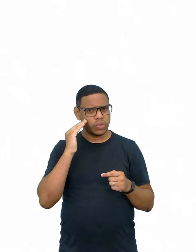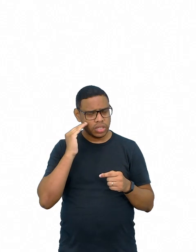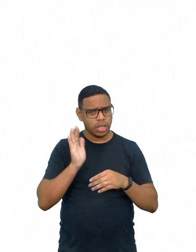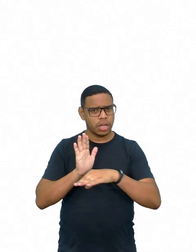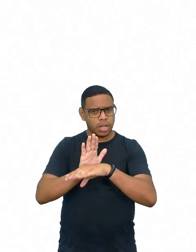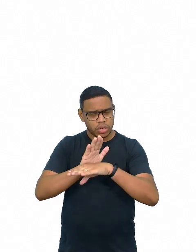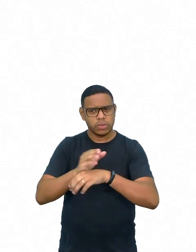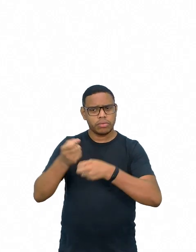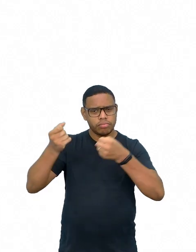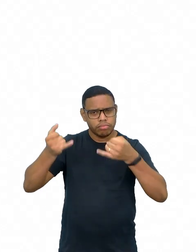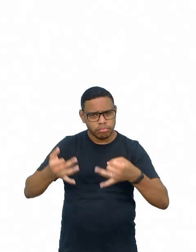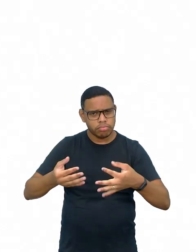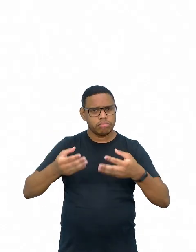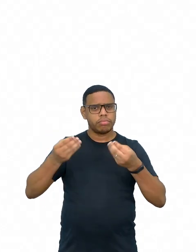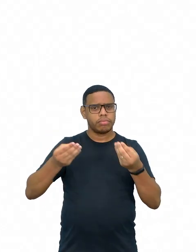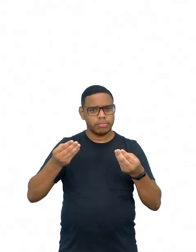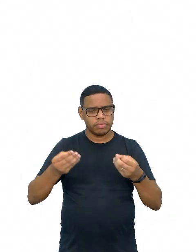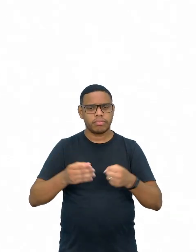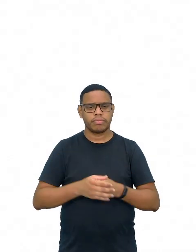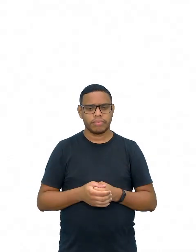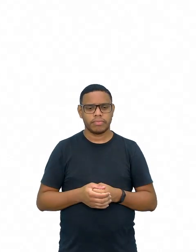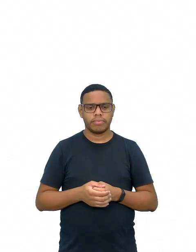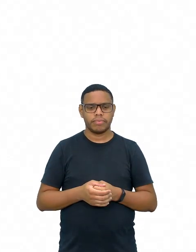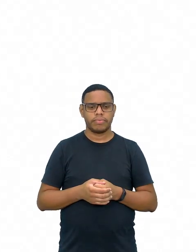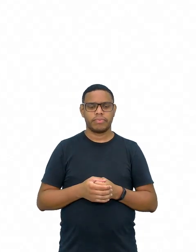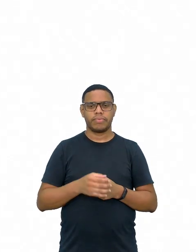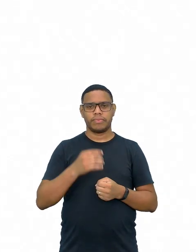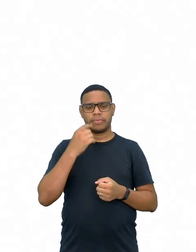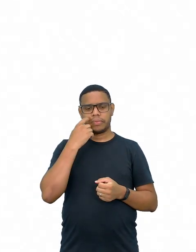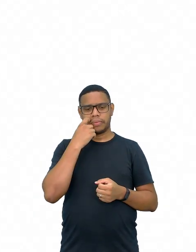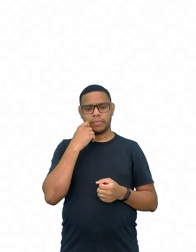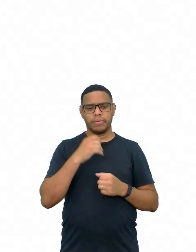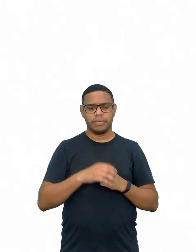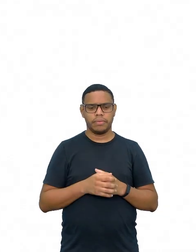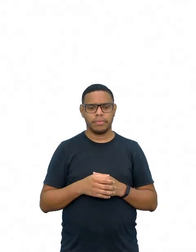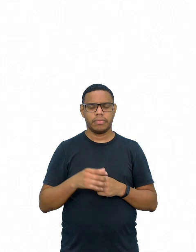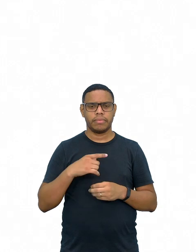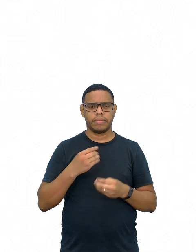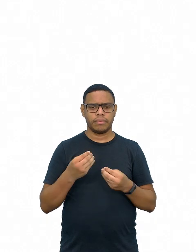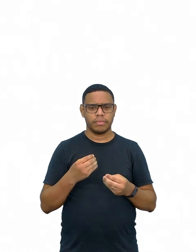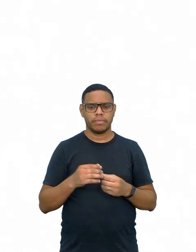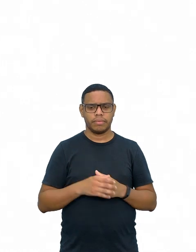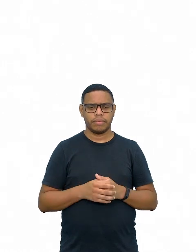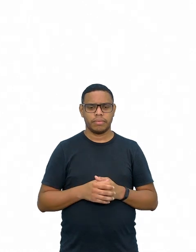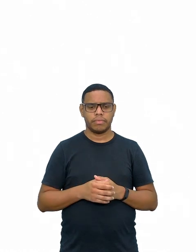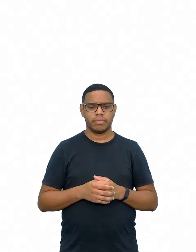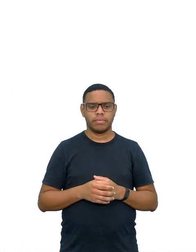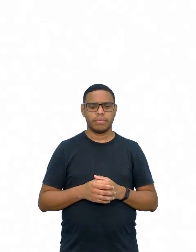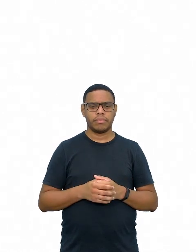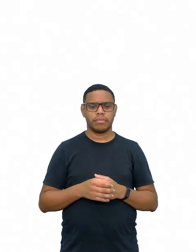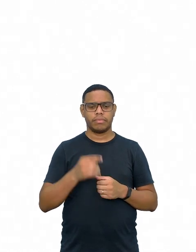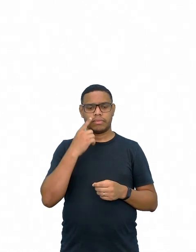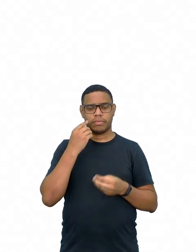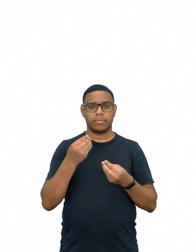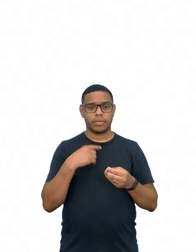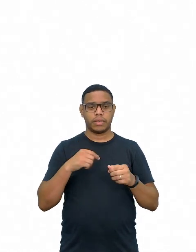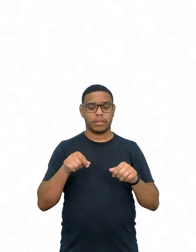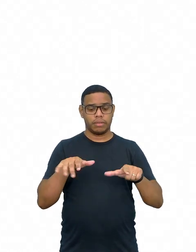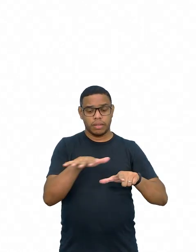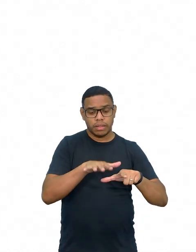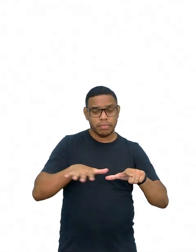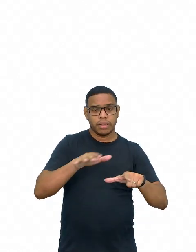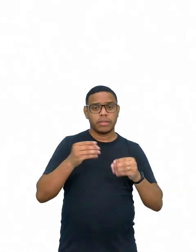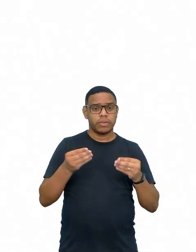né? Falar o que é mediana, baricentro, né? Espaço percorrido e perímetro. O